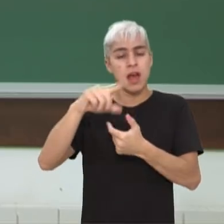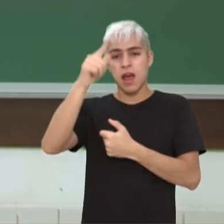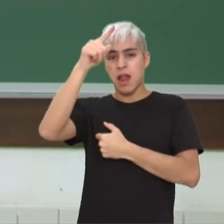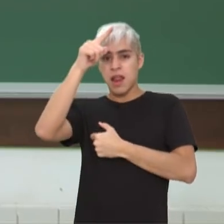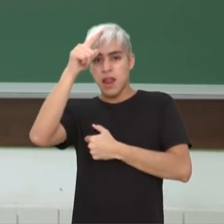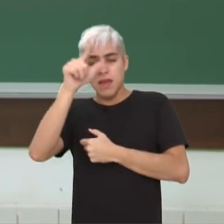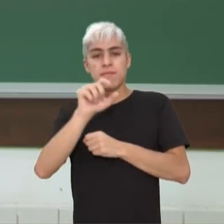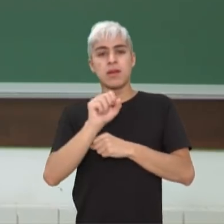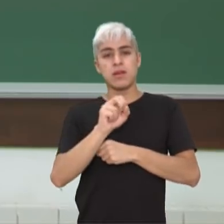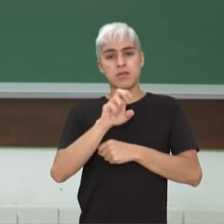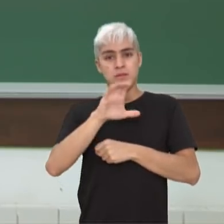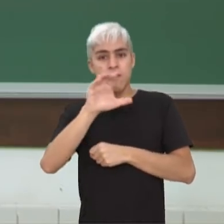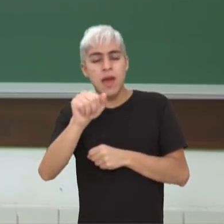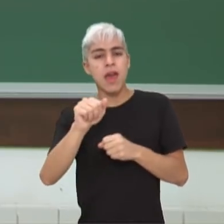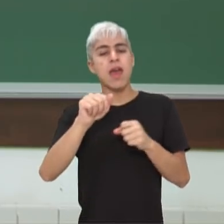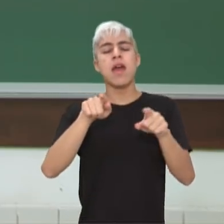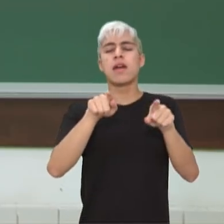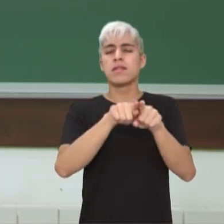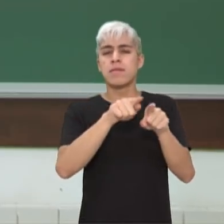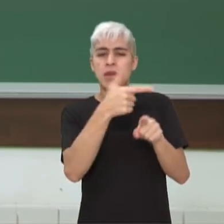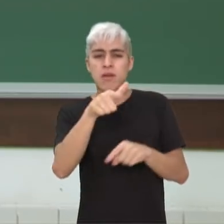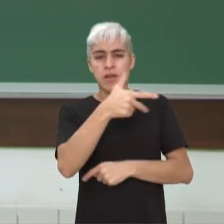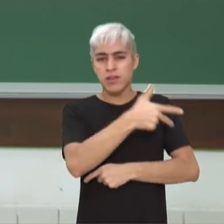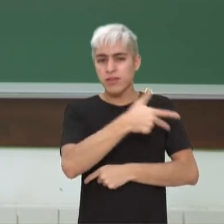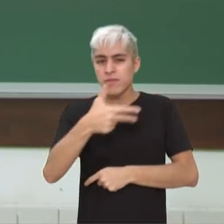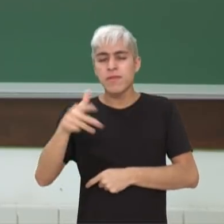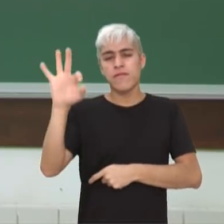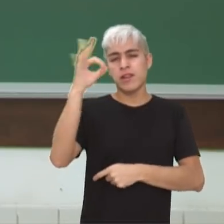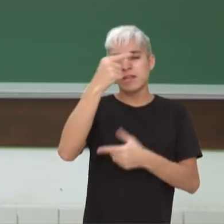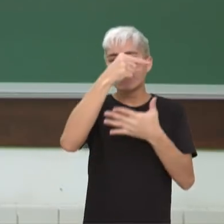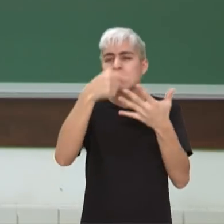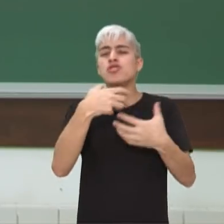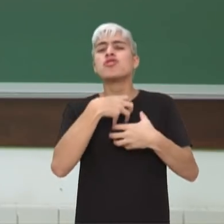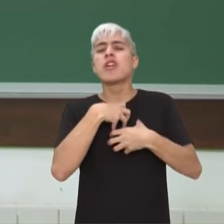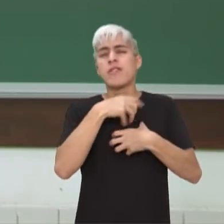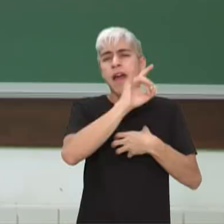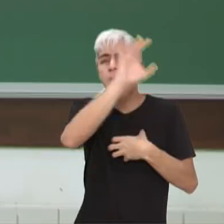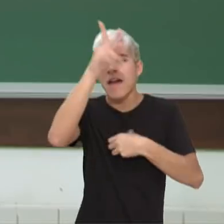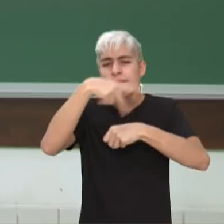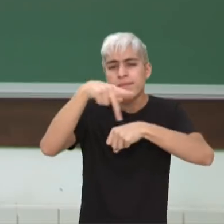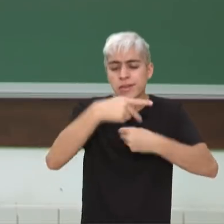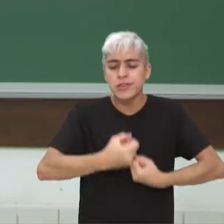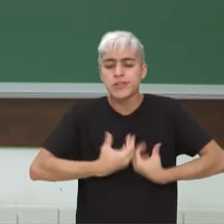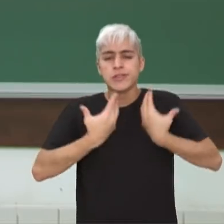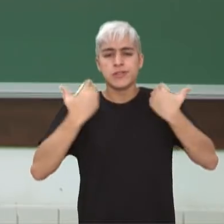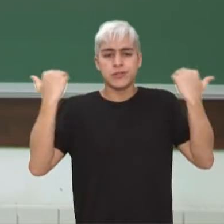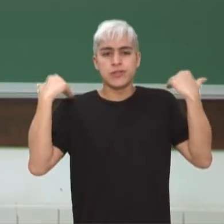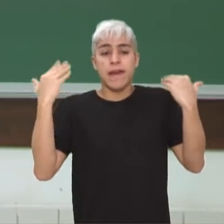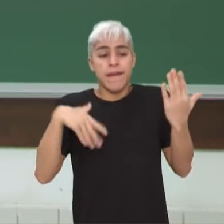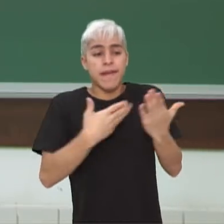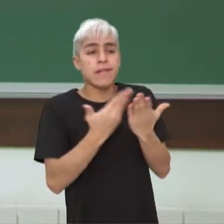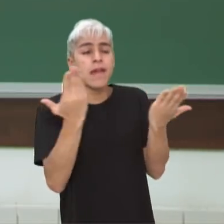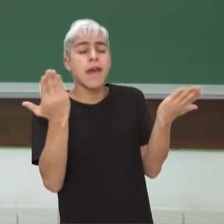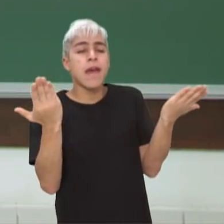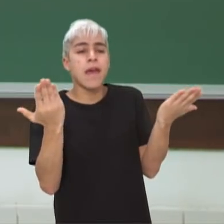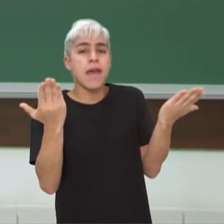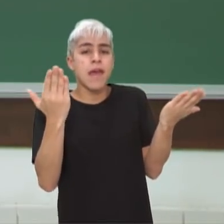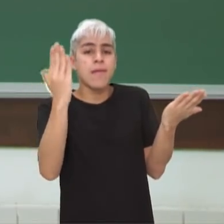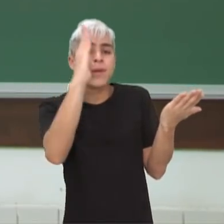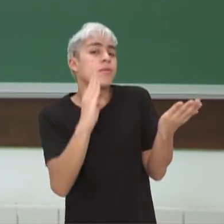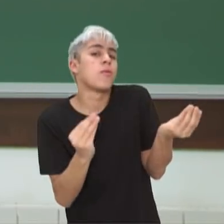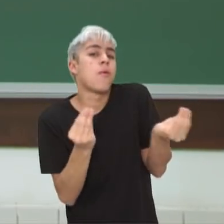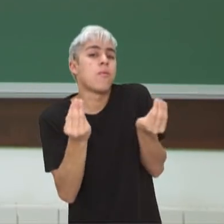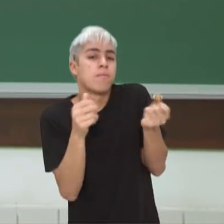suecas, escolas dinamarquesas, escolas francesas e como que elas chegaram aí até mesmo no Brasil.